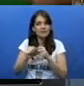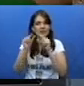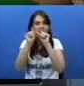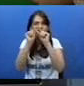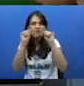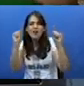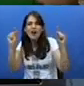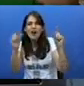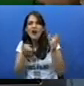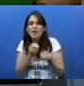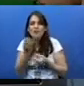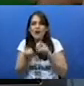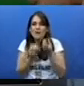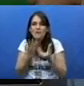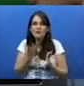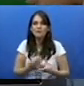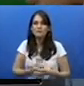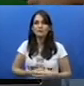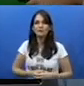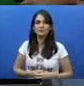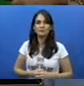que o poeta se baseou?